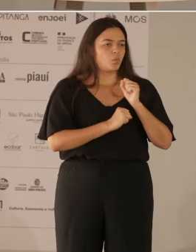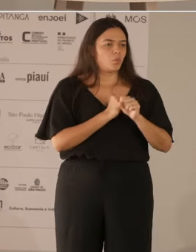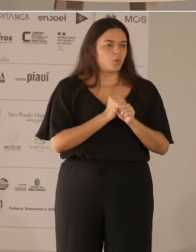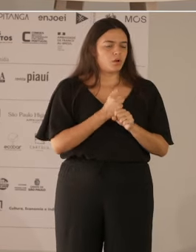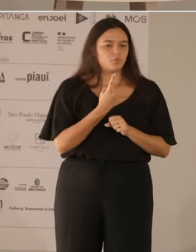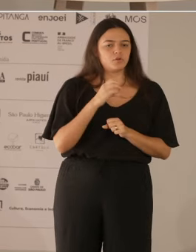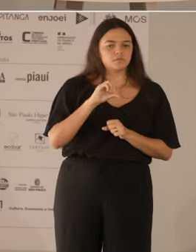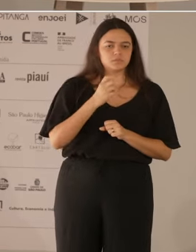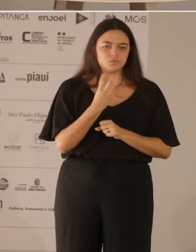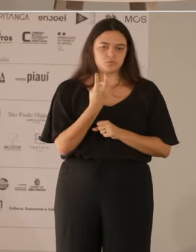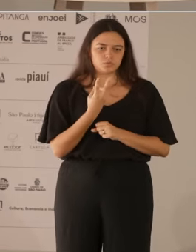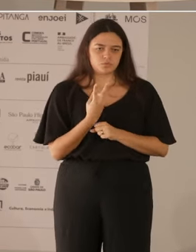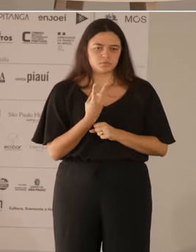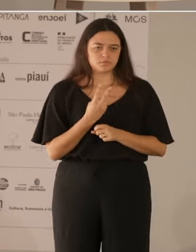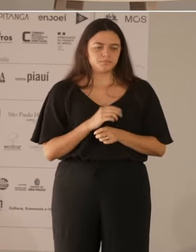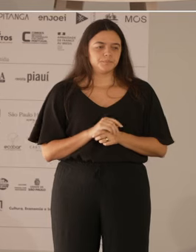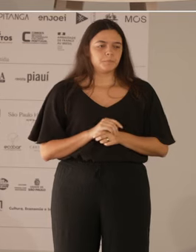toco.